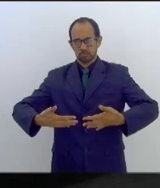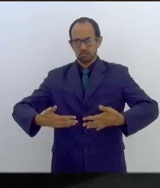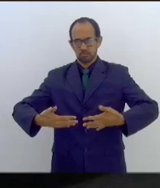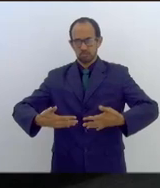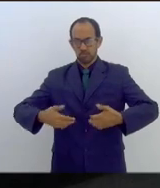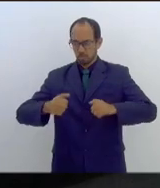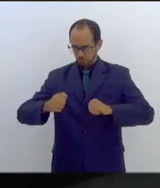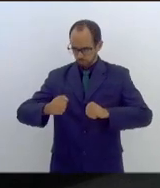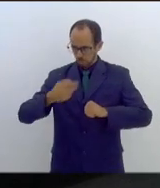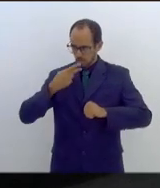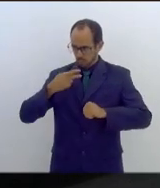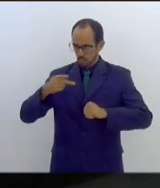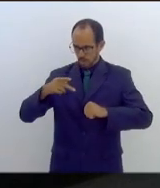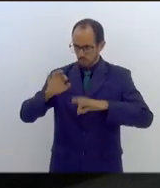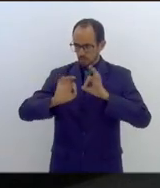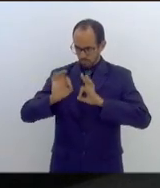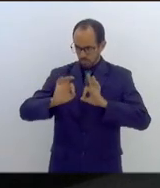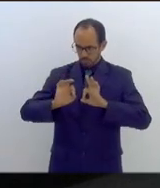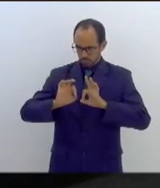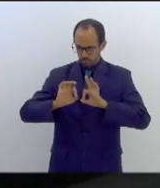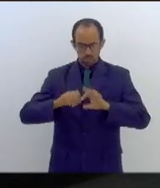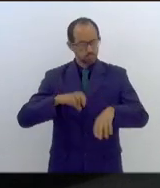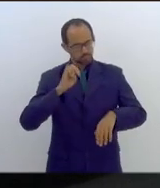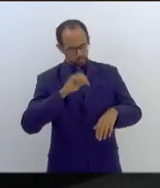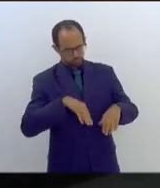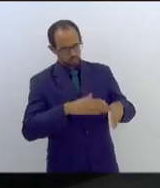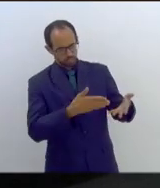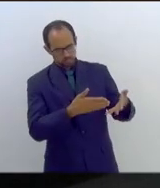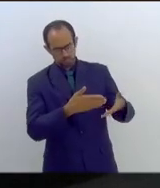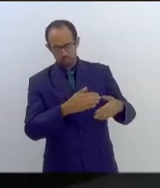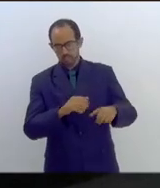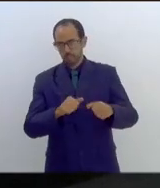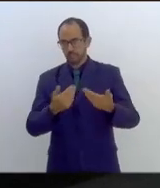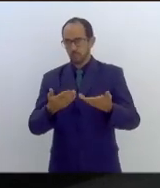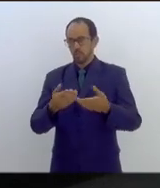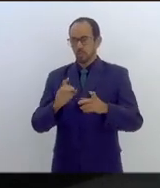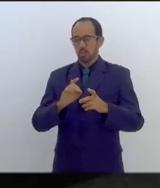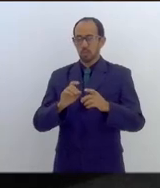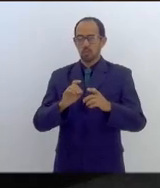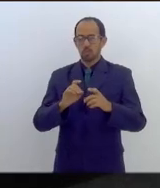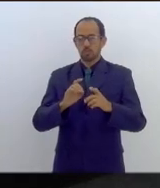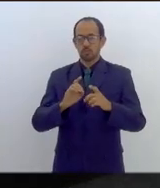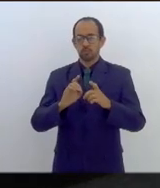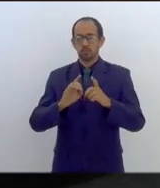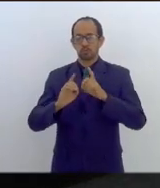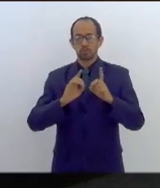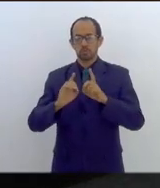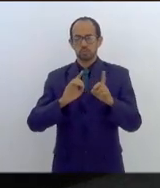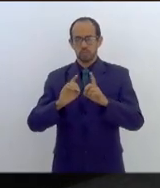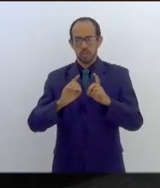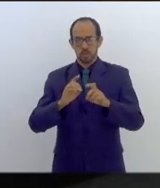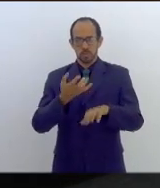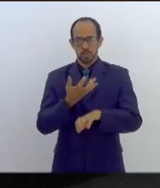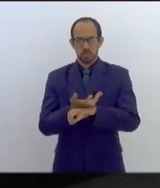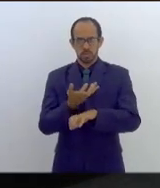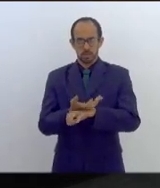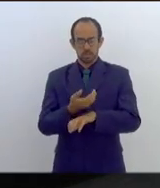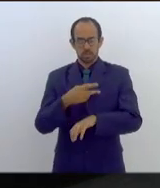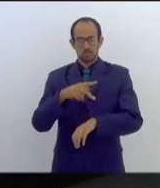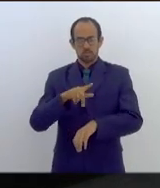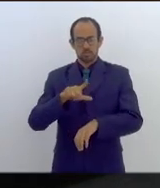Posso fazer uma questão de ordem? Por favor. Em vez de discutir a matéria, esse projeto de lei